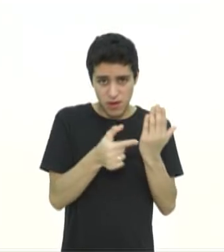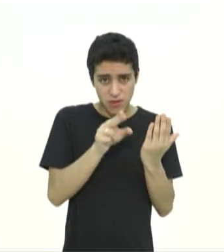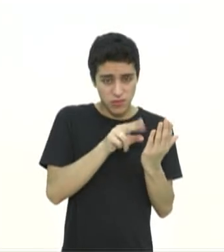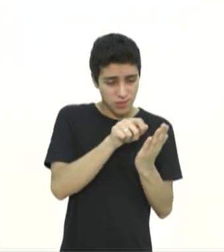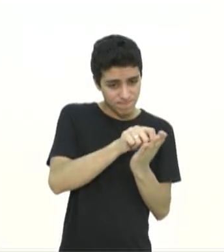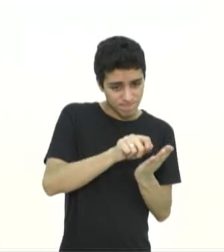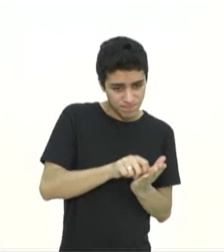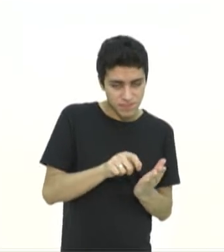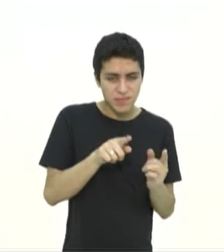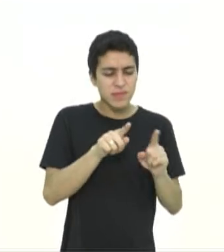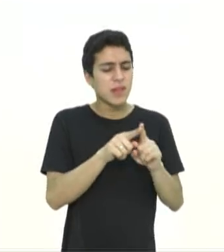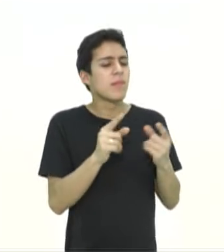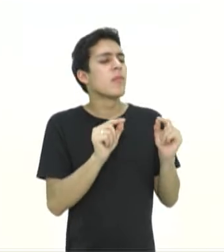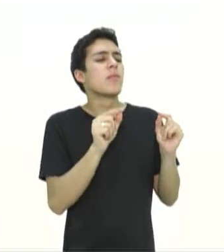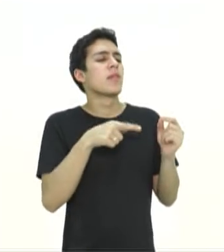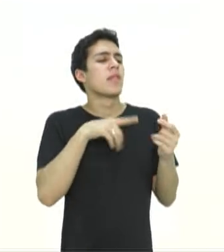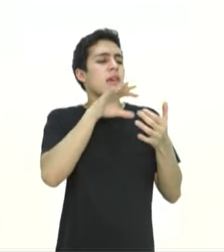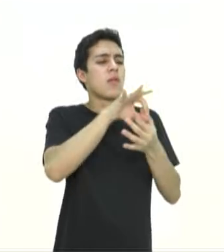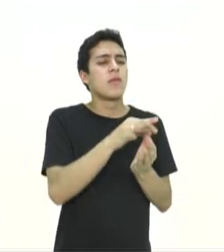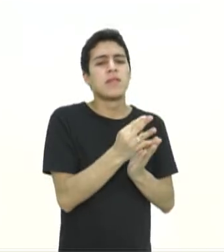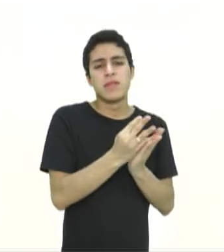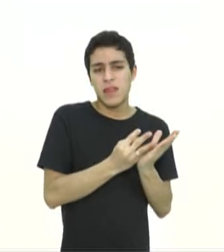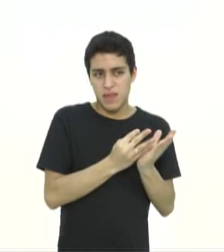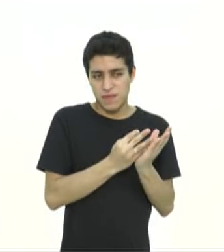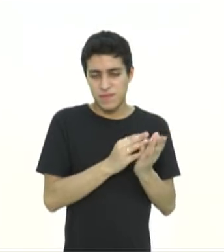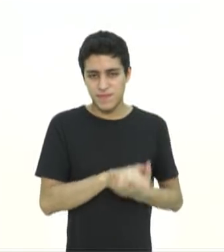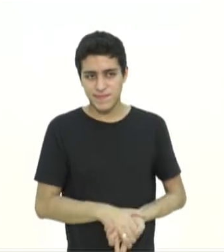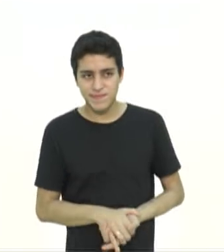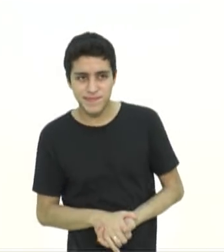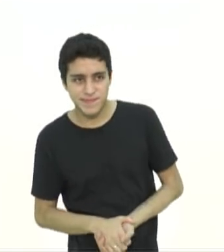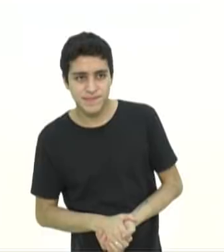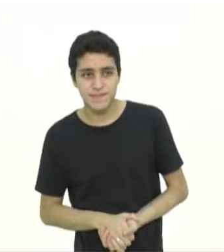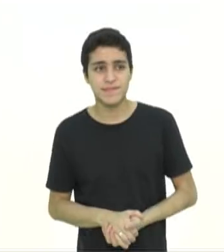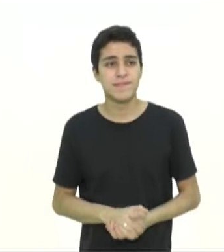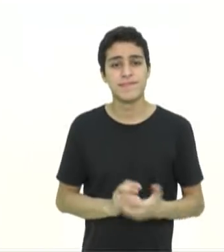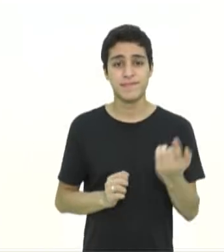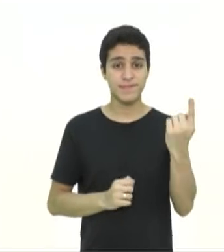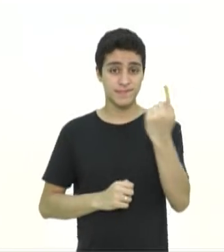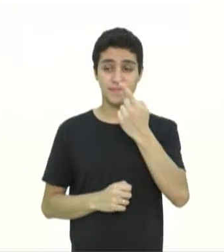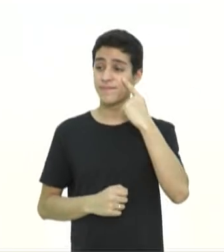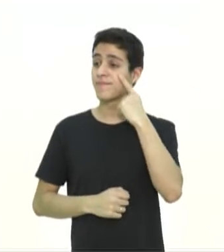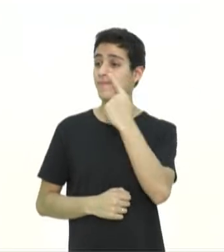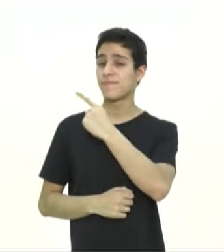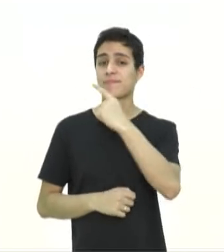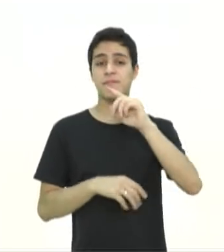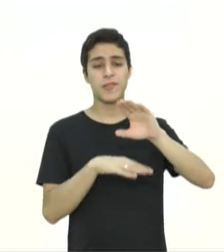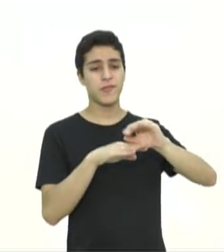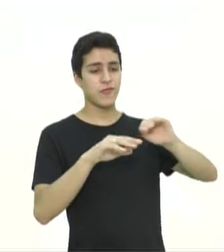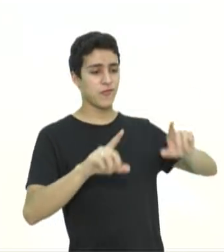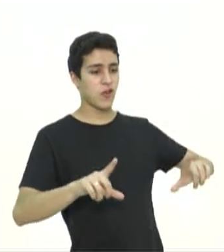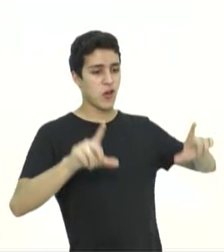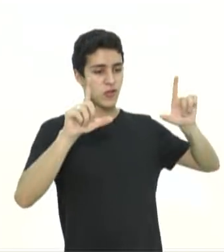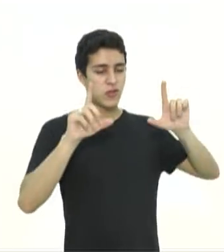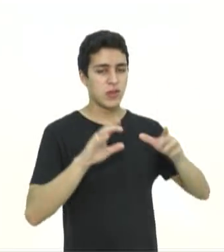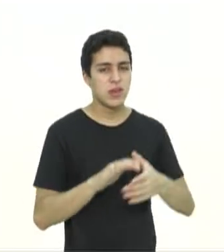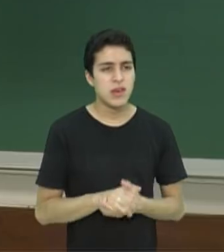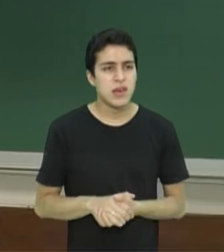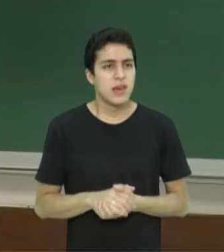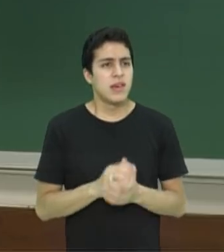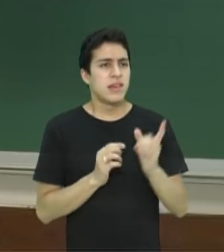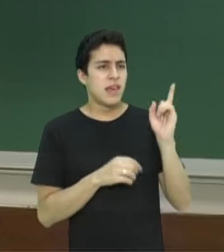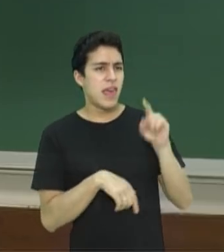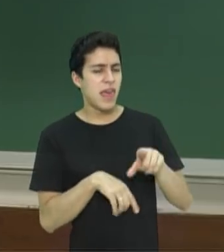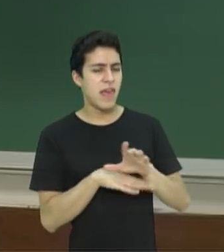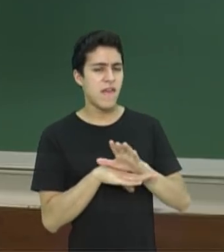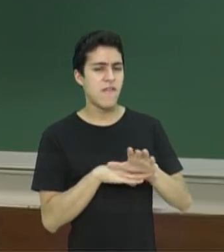na tirinha. Para começo de conversa, então, eu trouxe aqui uma foto de um filme que